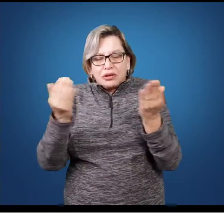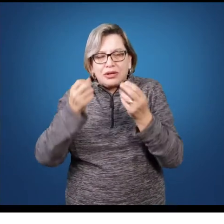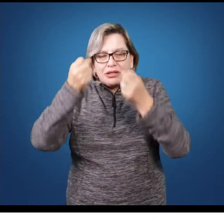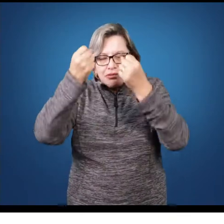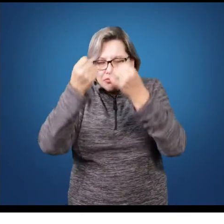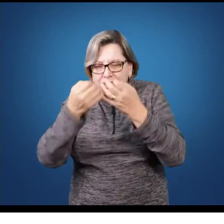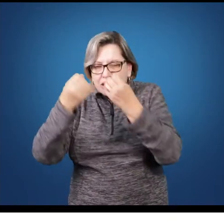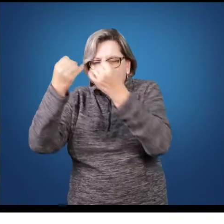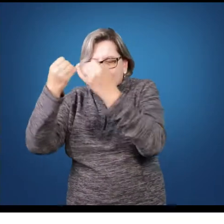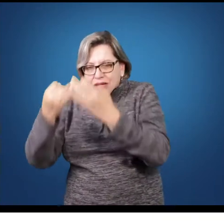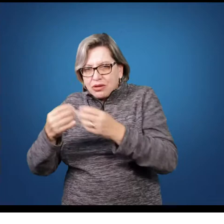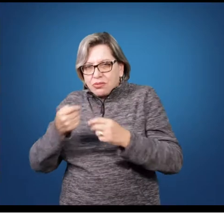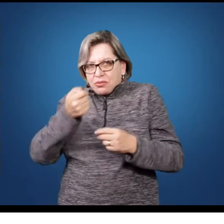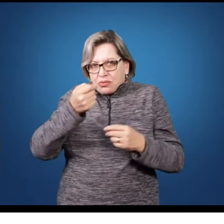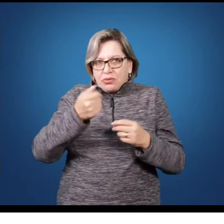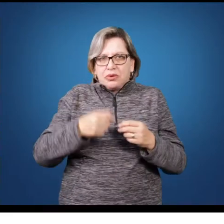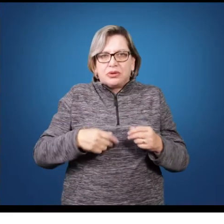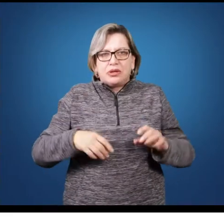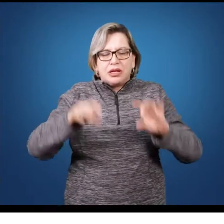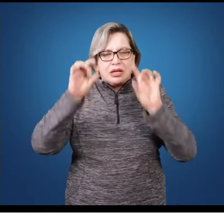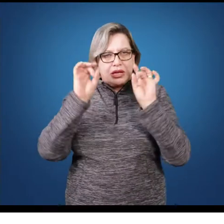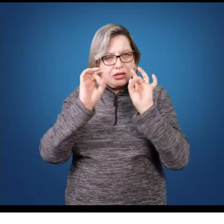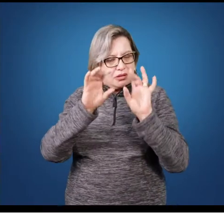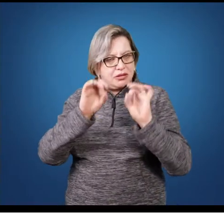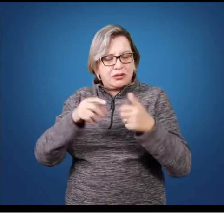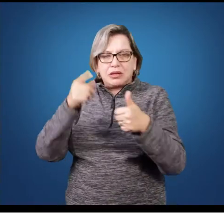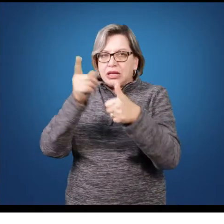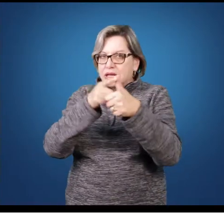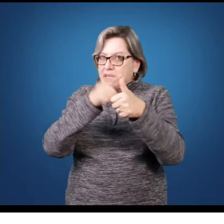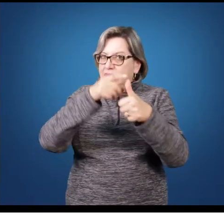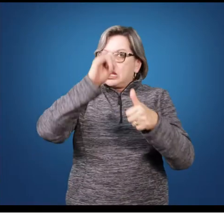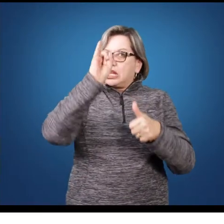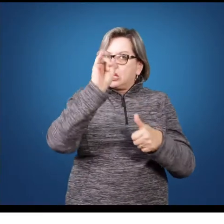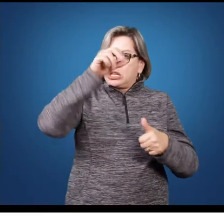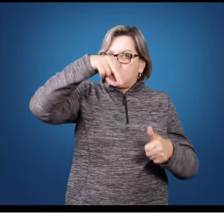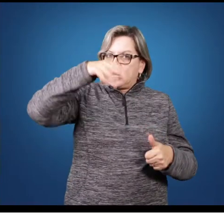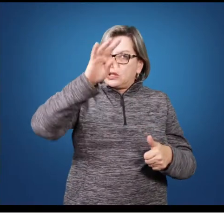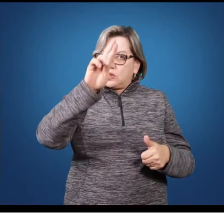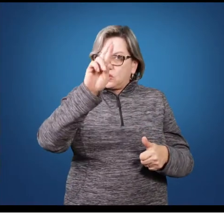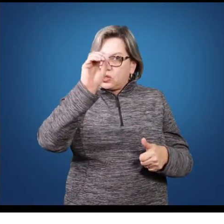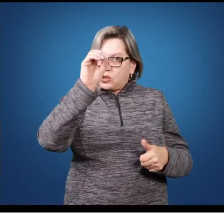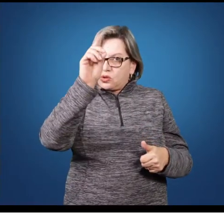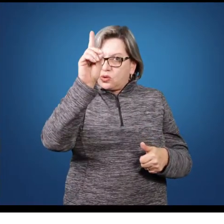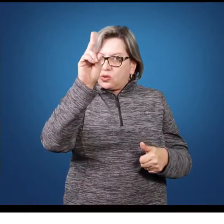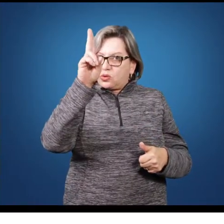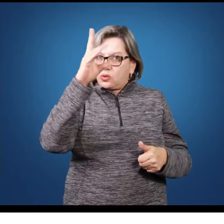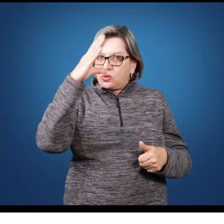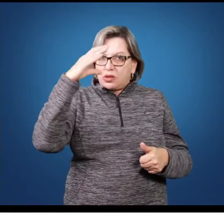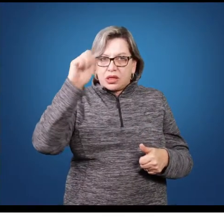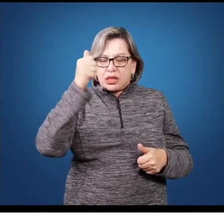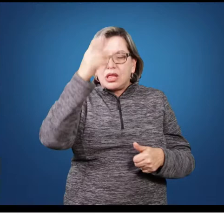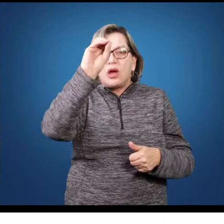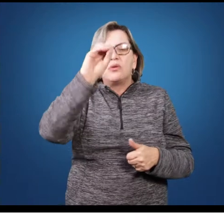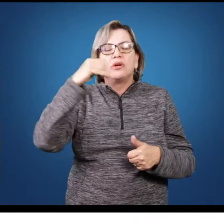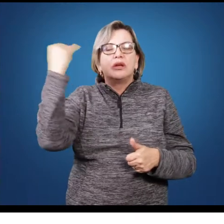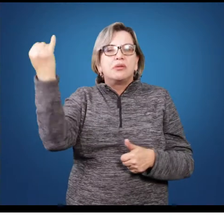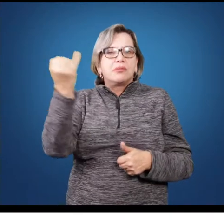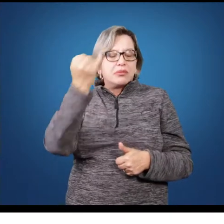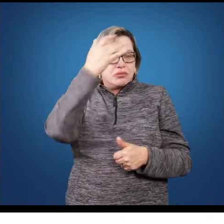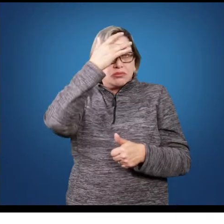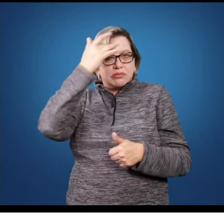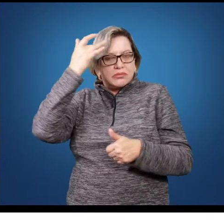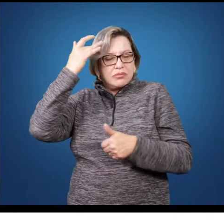de cada etapa. Especificamente na introdução, é importante que o autor contextualize o tema abordado